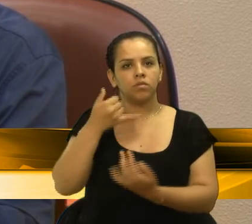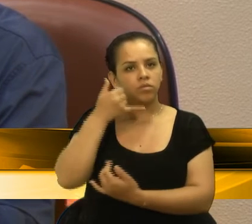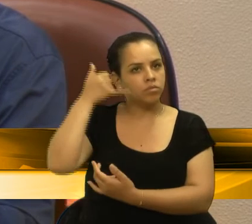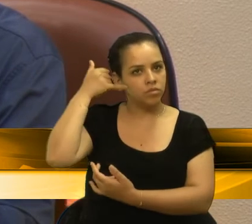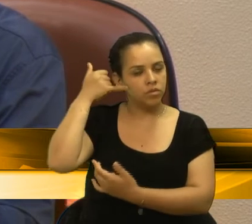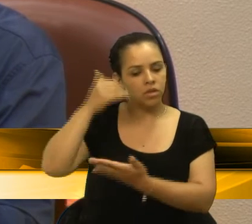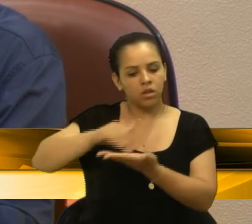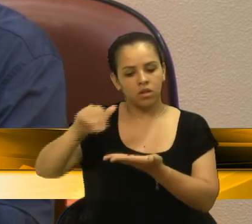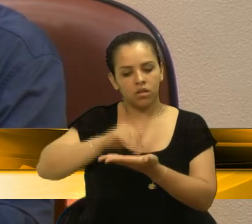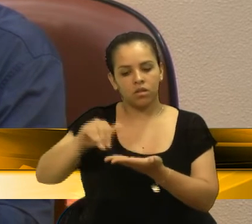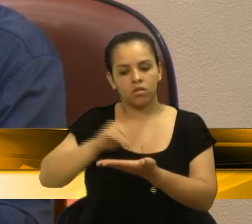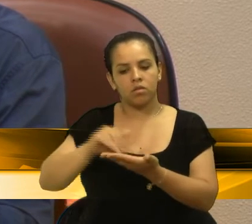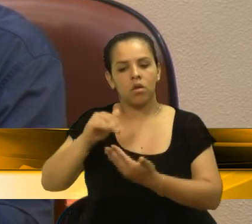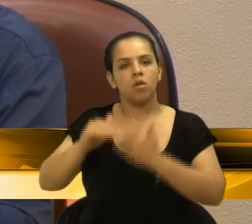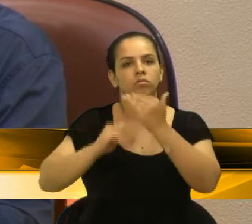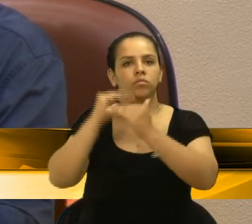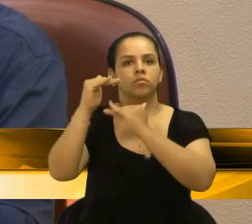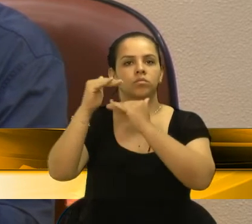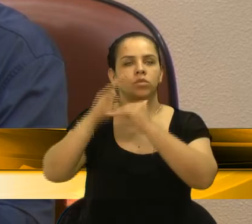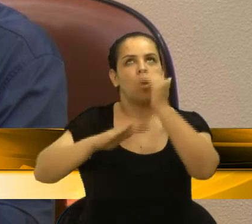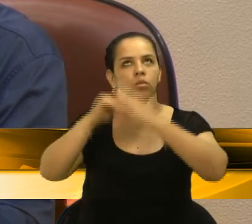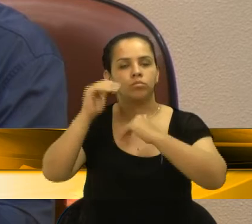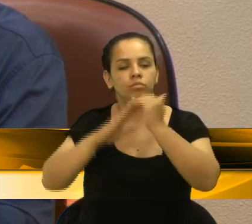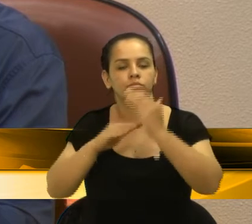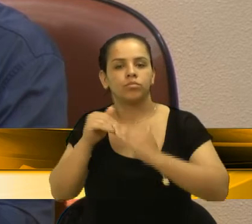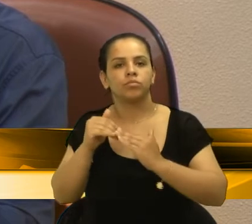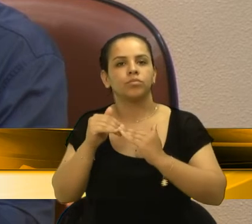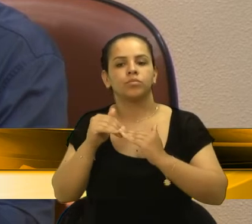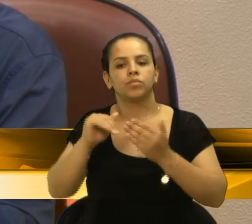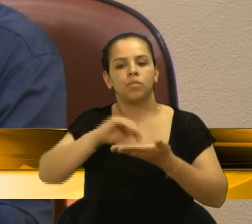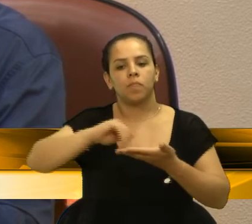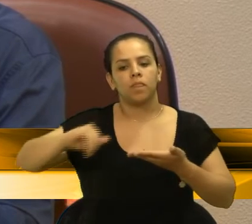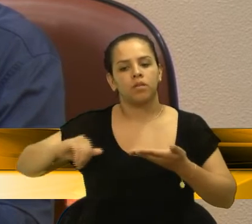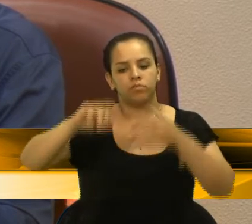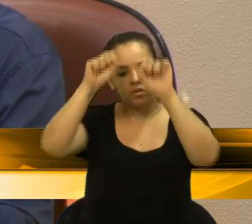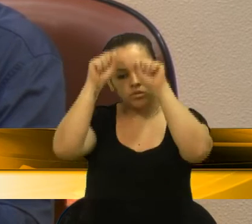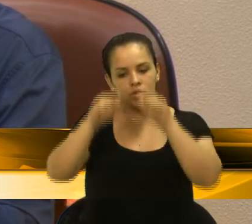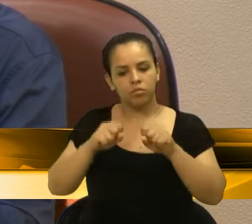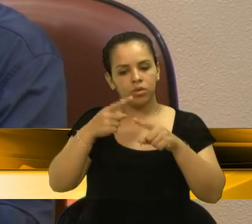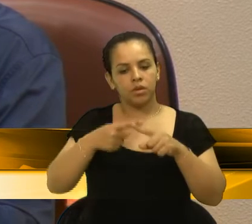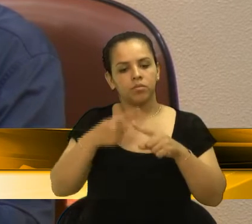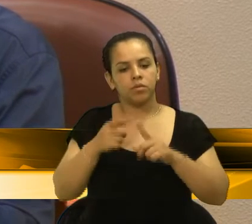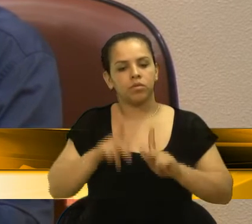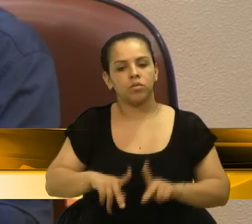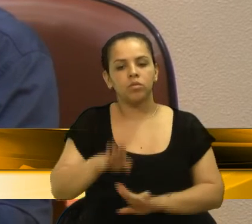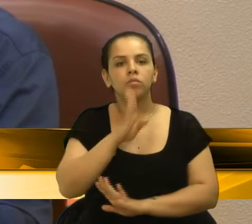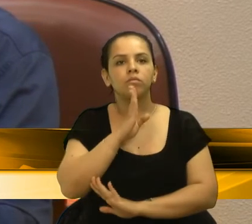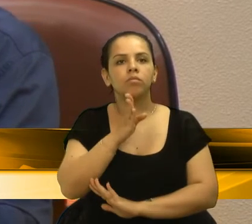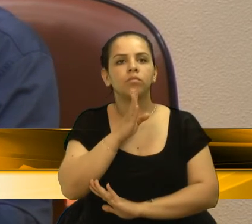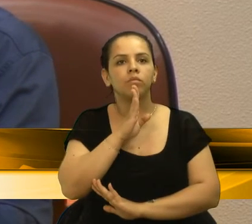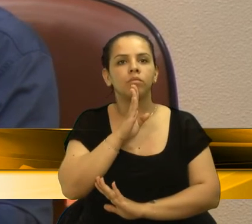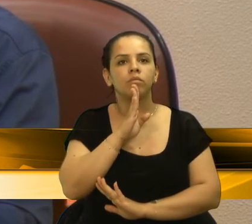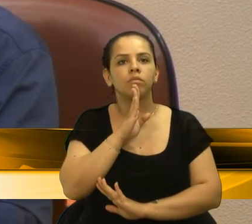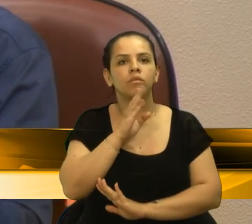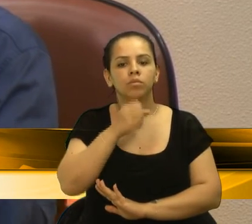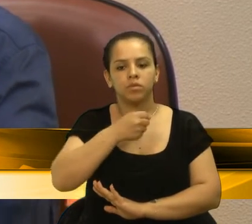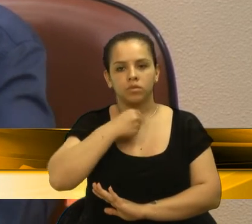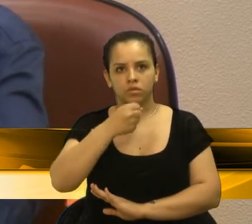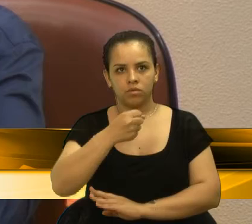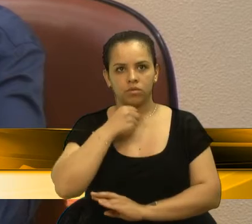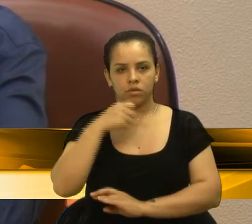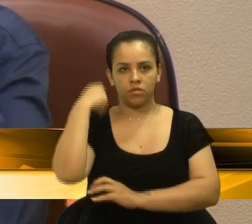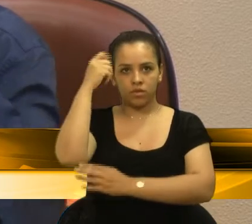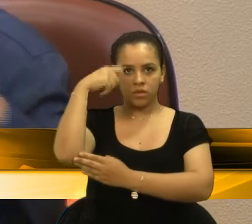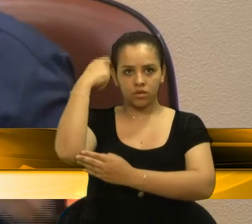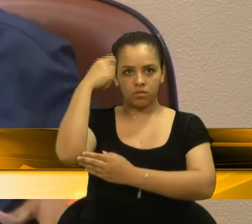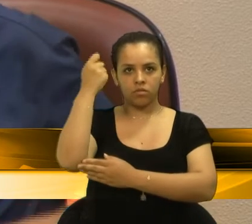secretário do Conselho de Obras Sociais dos Freios Capuchinhos. Foi dispensada a qualificação da testemunha por se tratar de pessoa conhecida. O depoimento da testemunha foi gravado e a